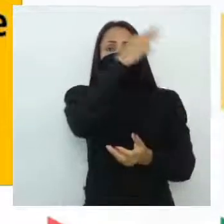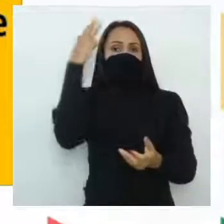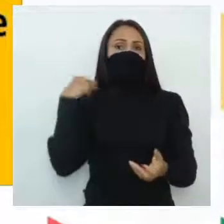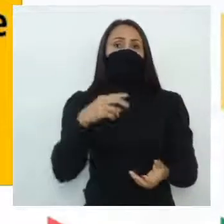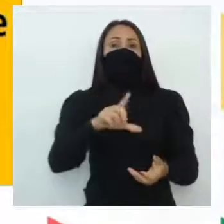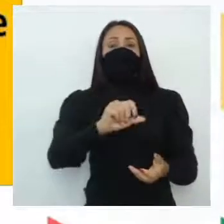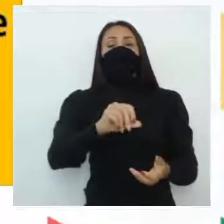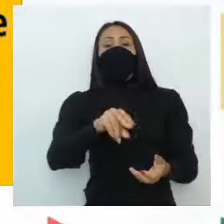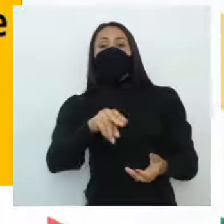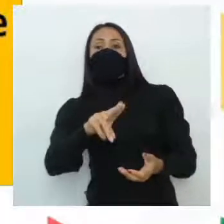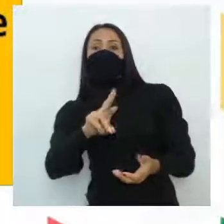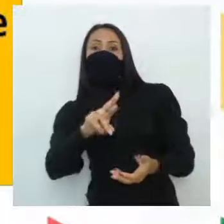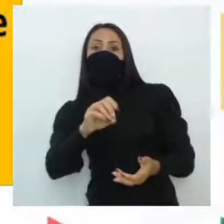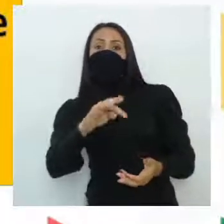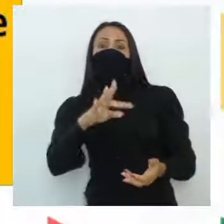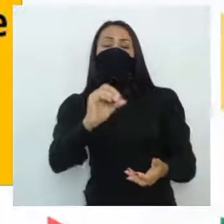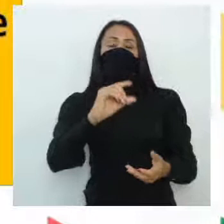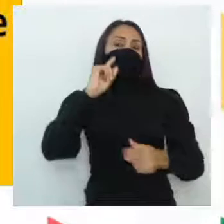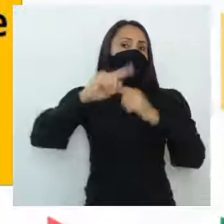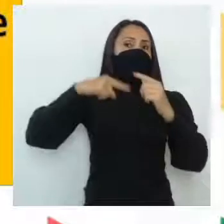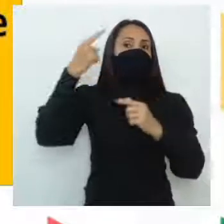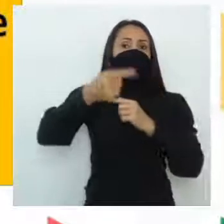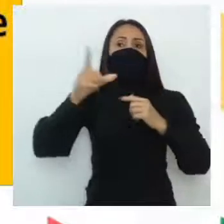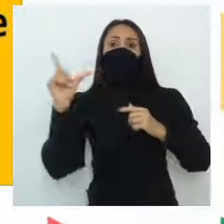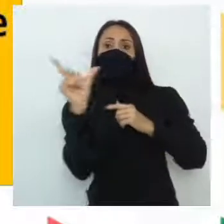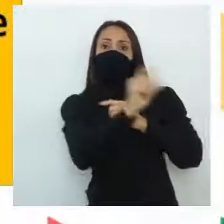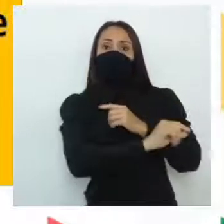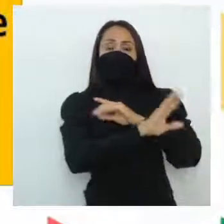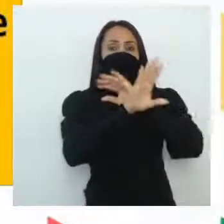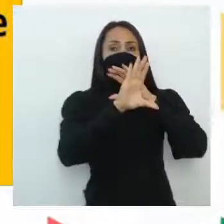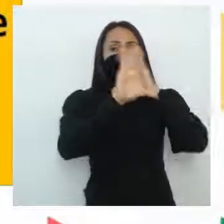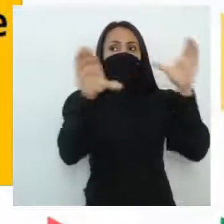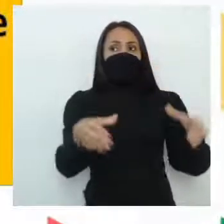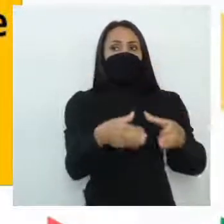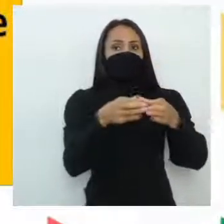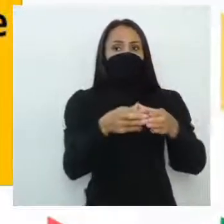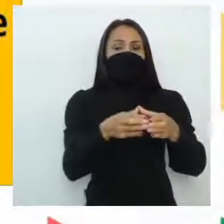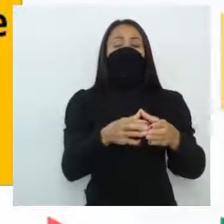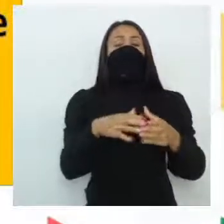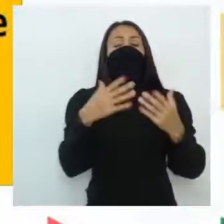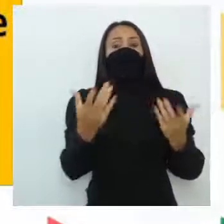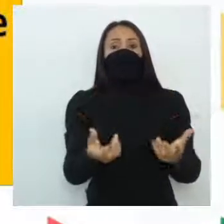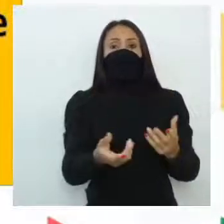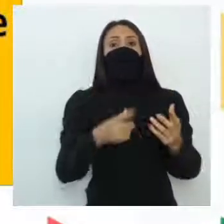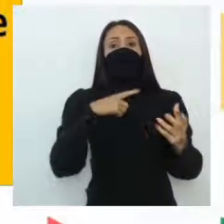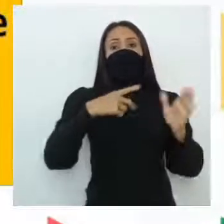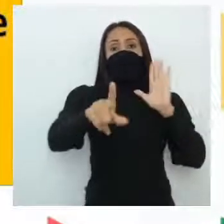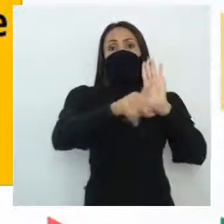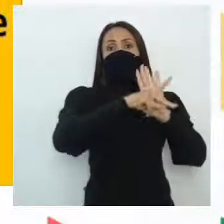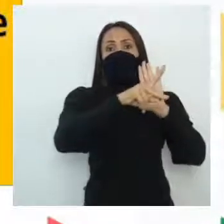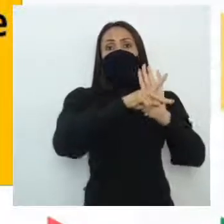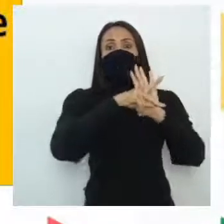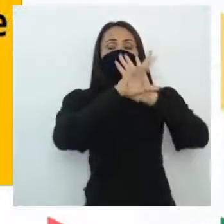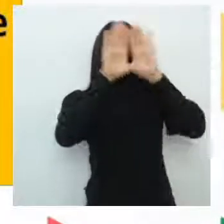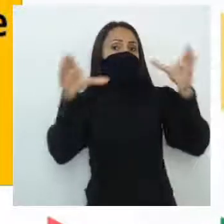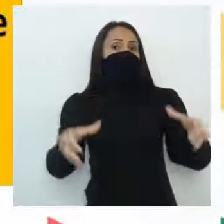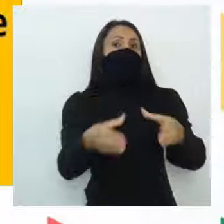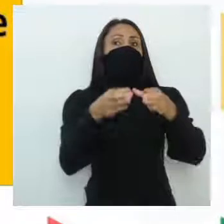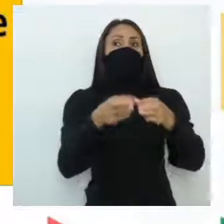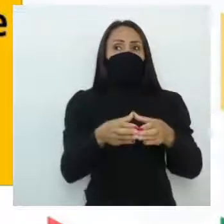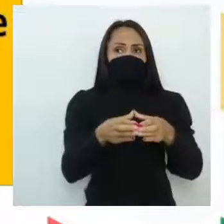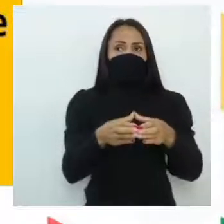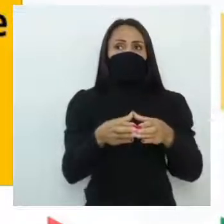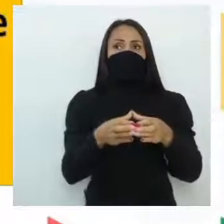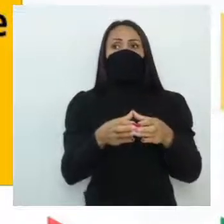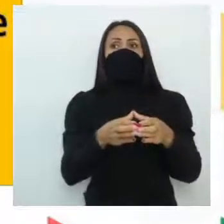Loreto. Depois, ela sai desta congregação e cria a sua própria congregação, a Congregação